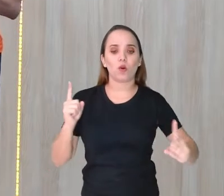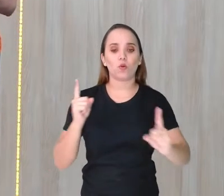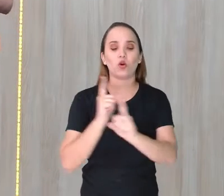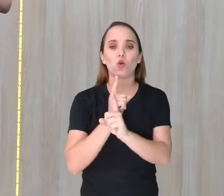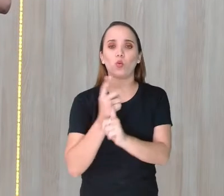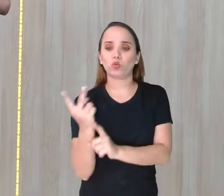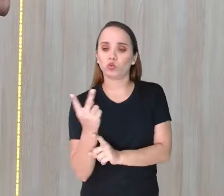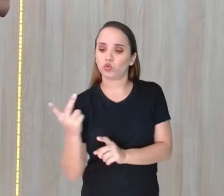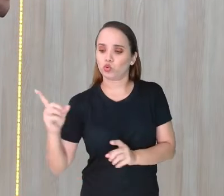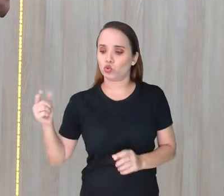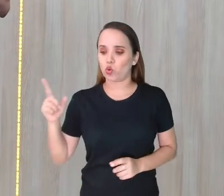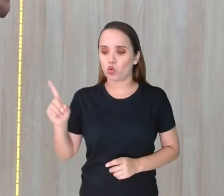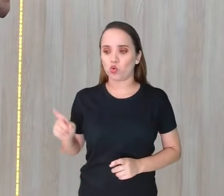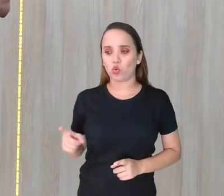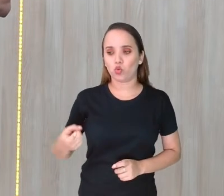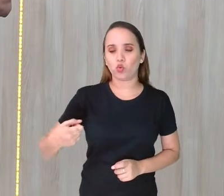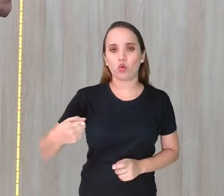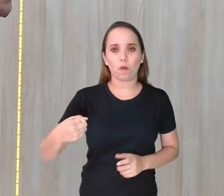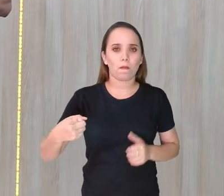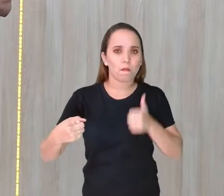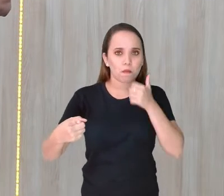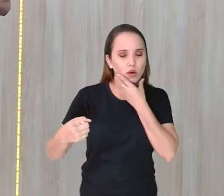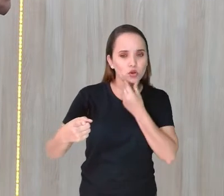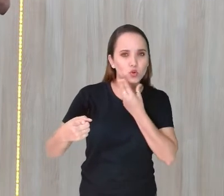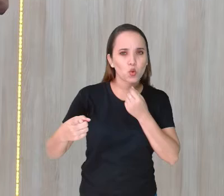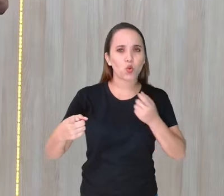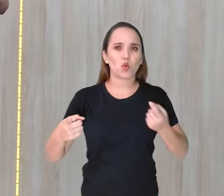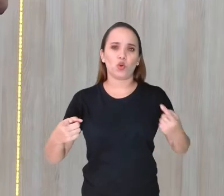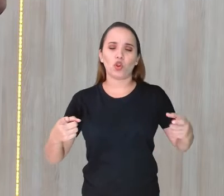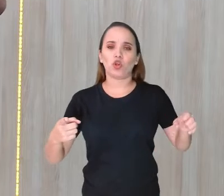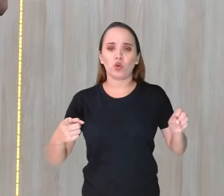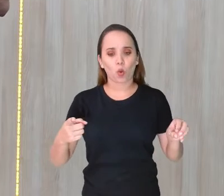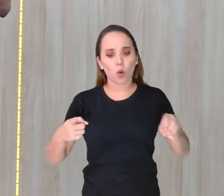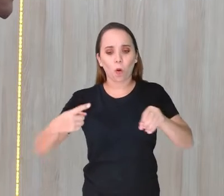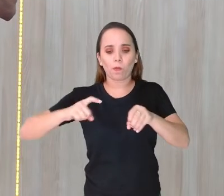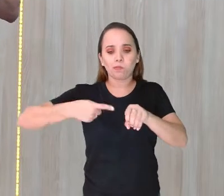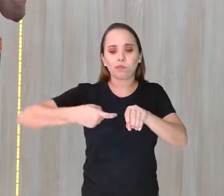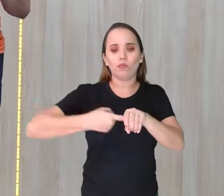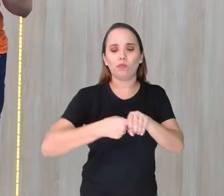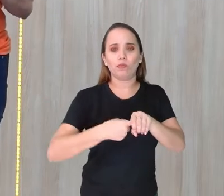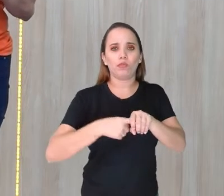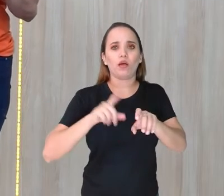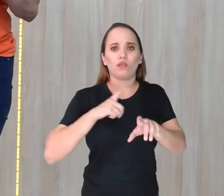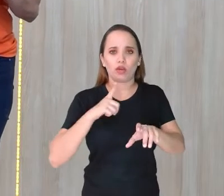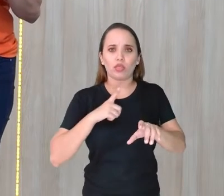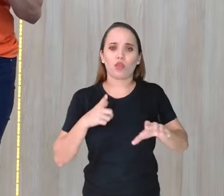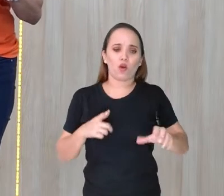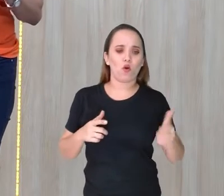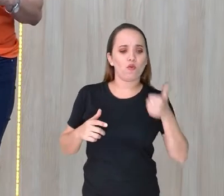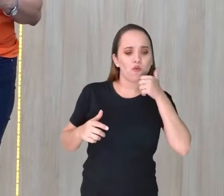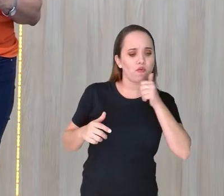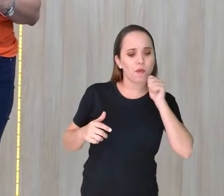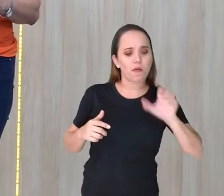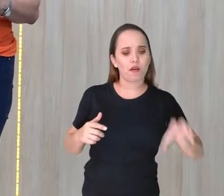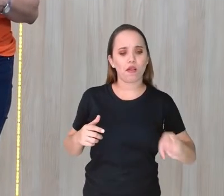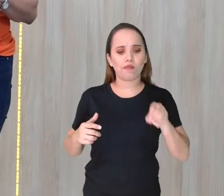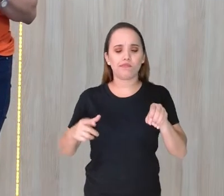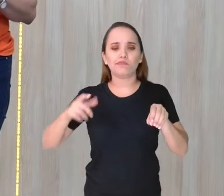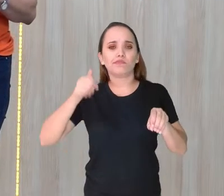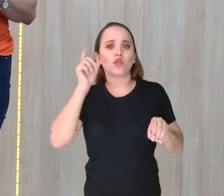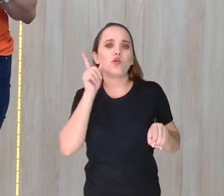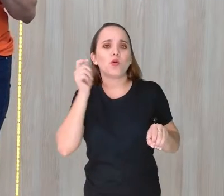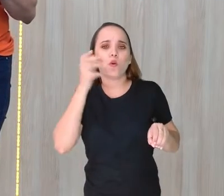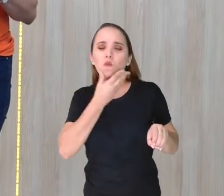espermatozoide com o óvulo para que ocorra a fecundação. Depois da fecundação, nós vemos que vai passar por todo um processo para